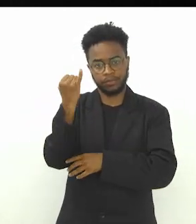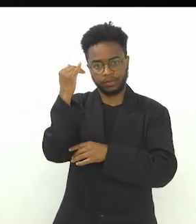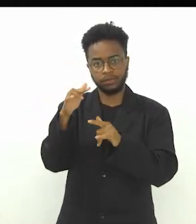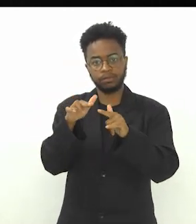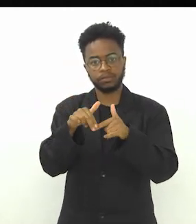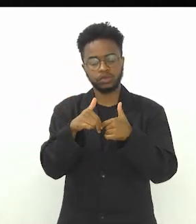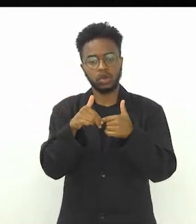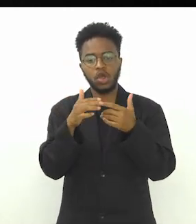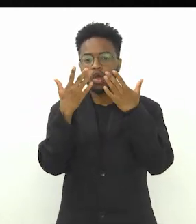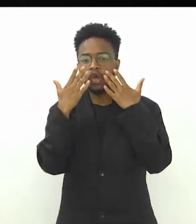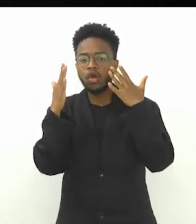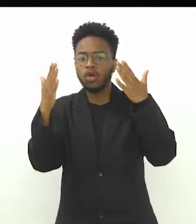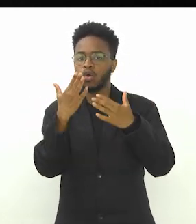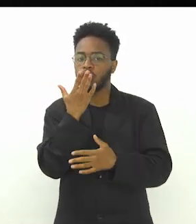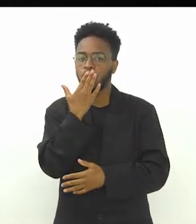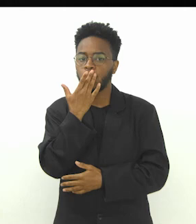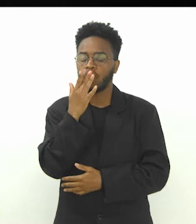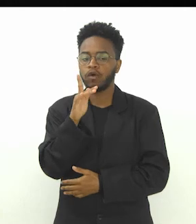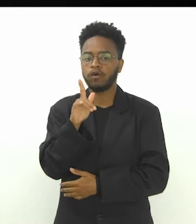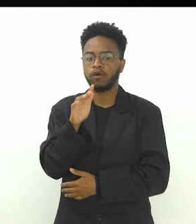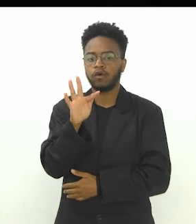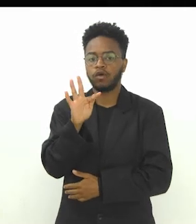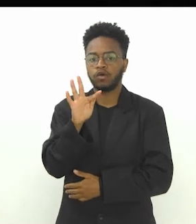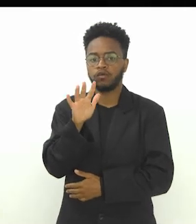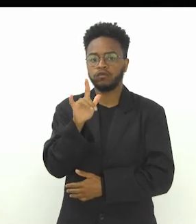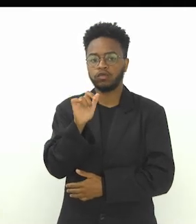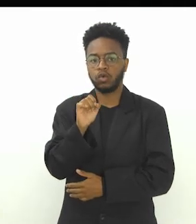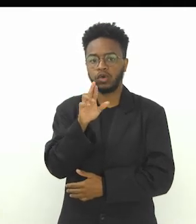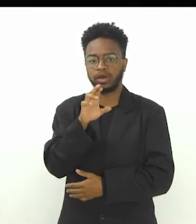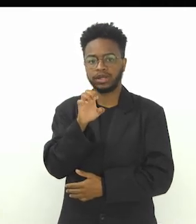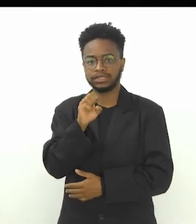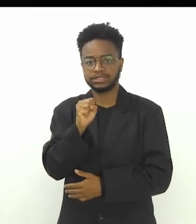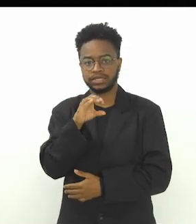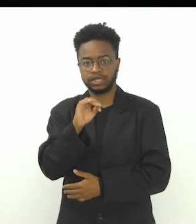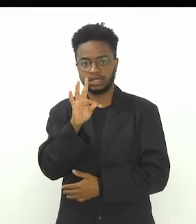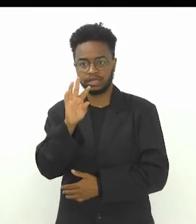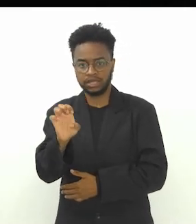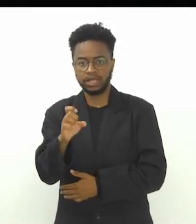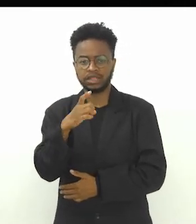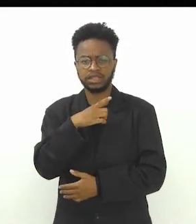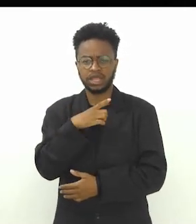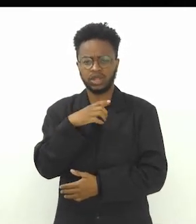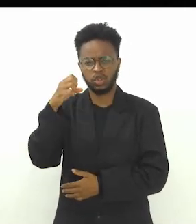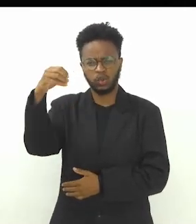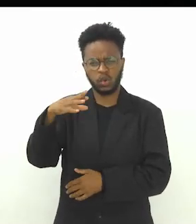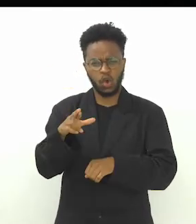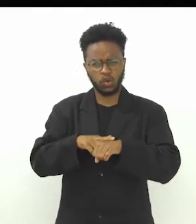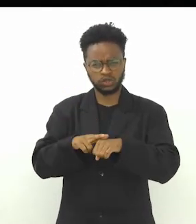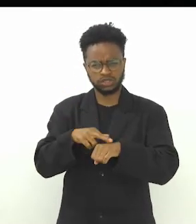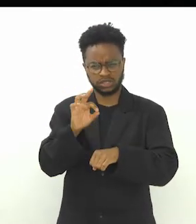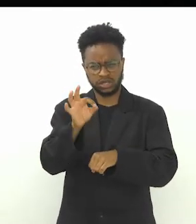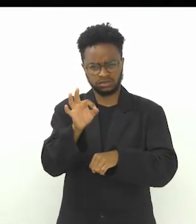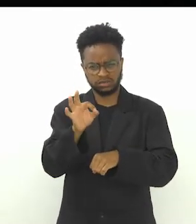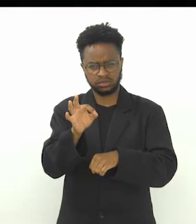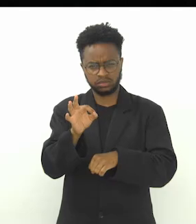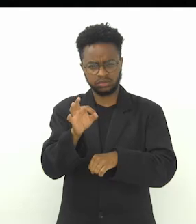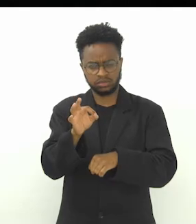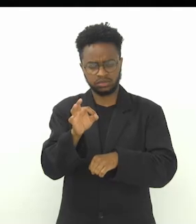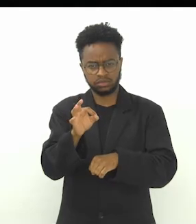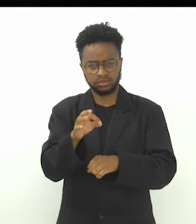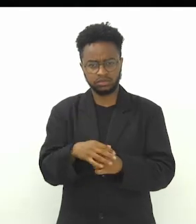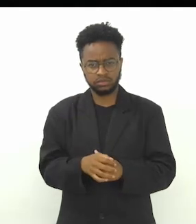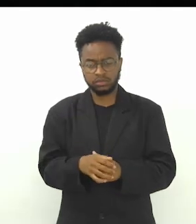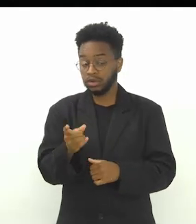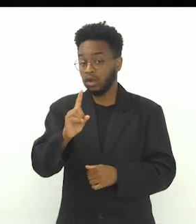coloração fluorescente, né? Sim. Que saltou aos olhos no momento que entra com aquela... A gente chama de luz roxa, é isso mesmo? Na verdade